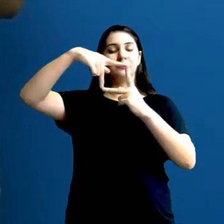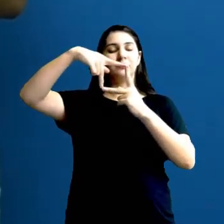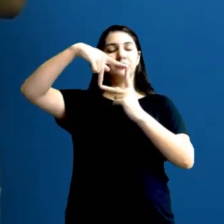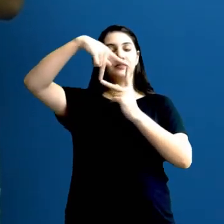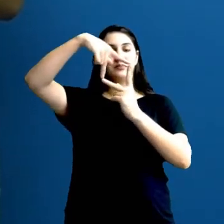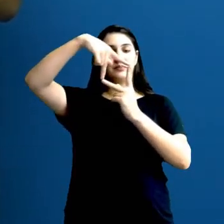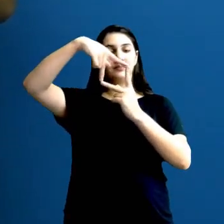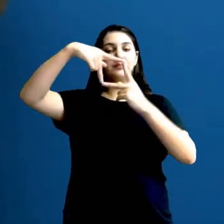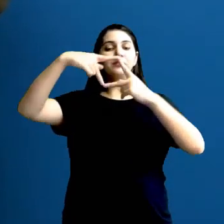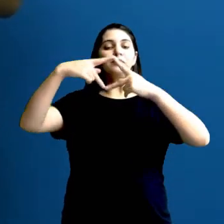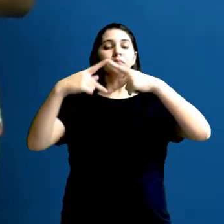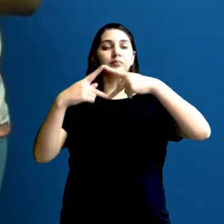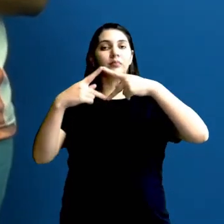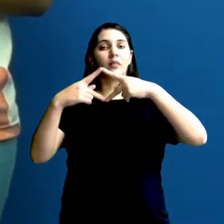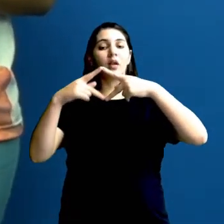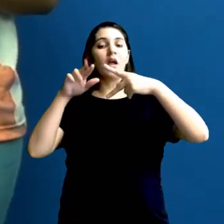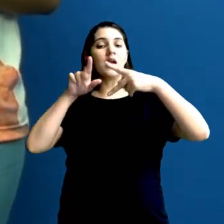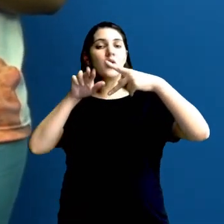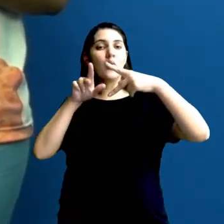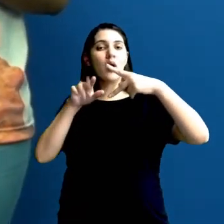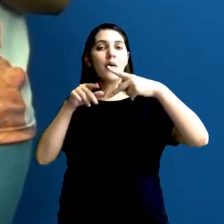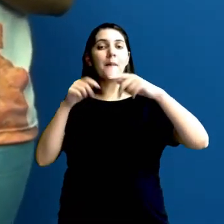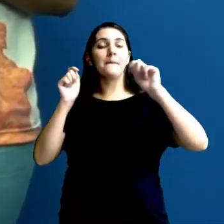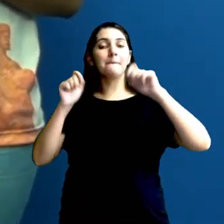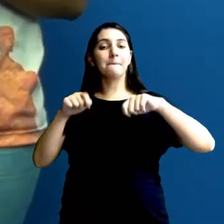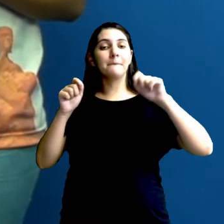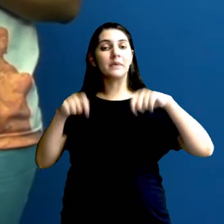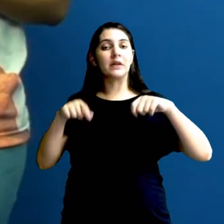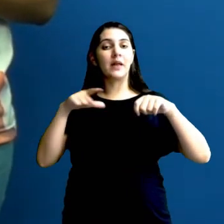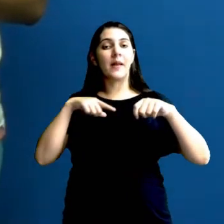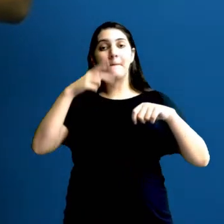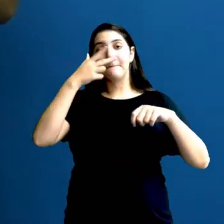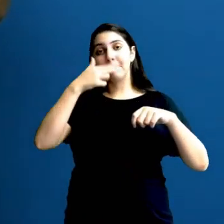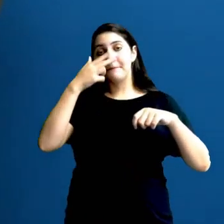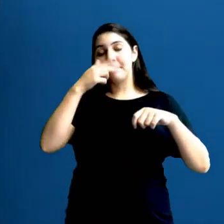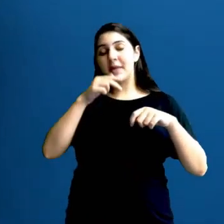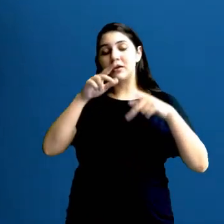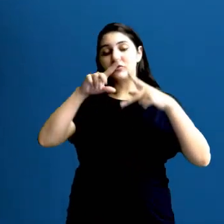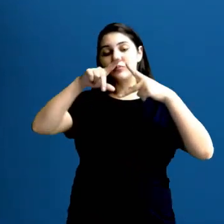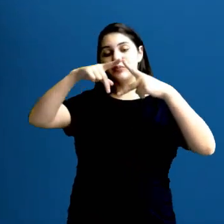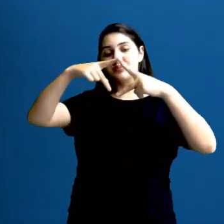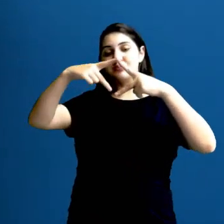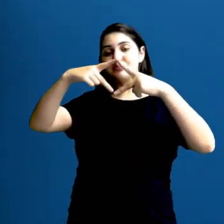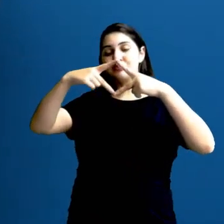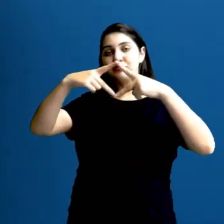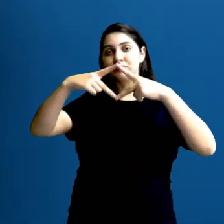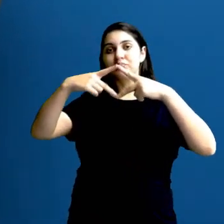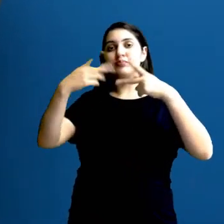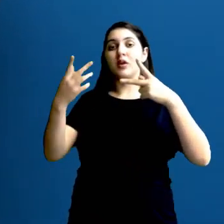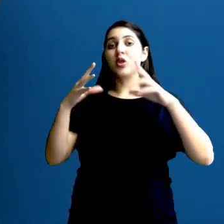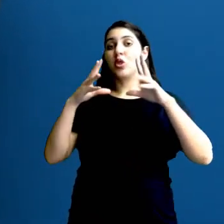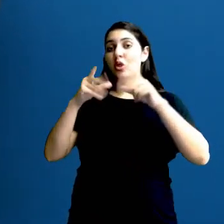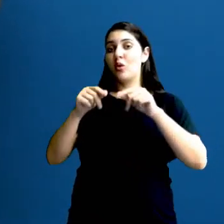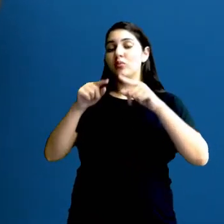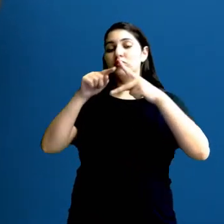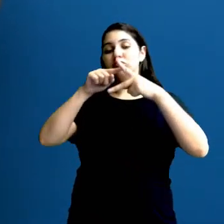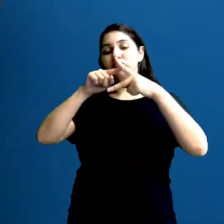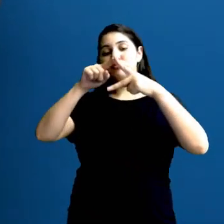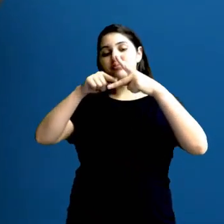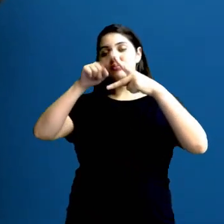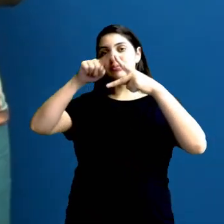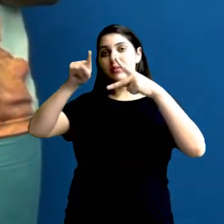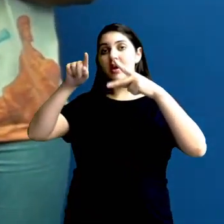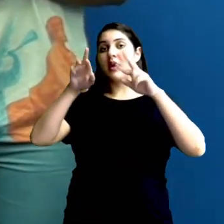lados congruentes, ou seja, são iguais, possuem a mesma medida. E todos os ângulos são